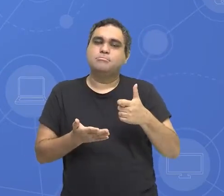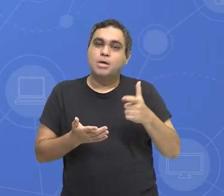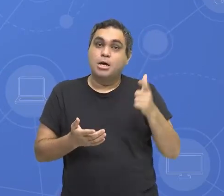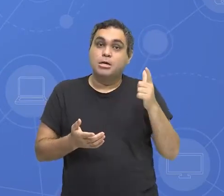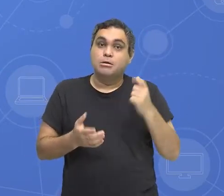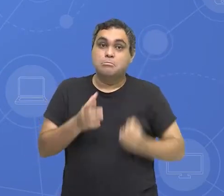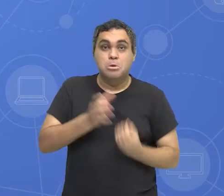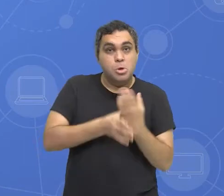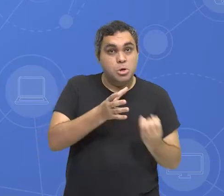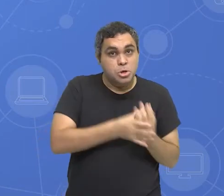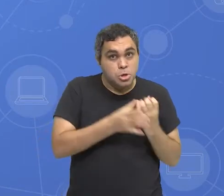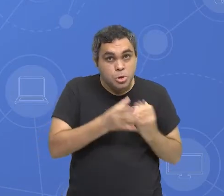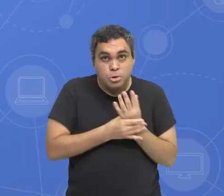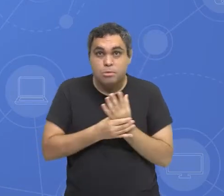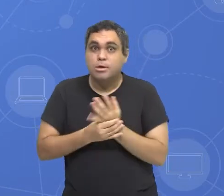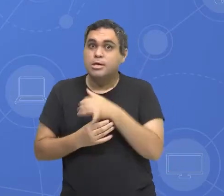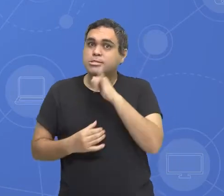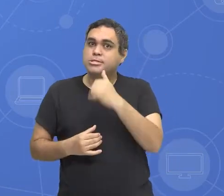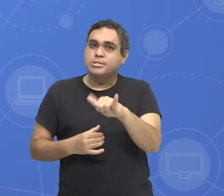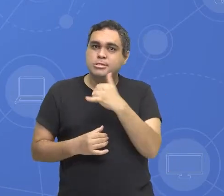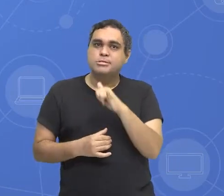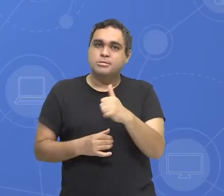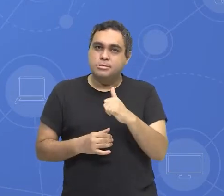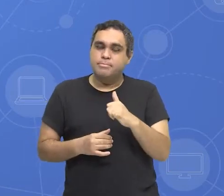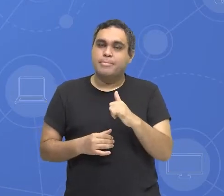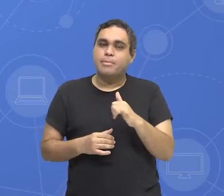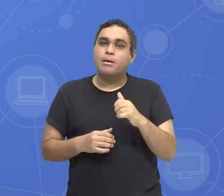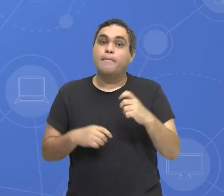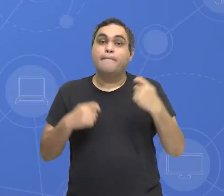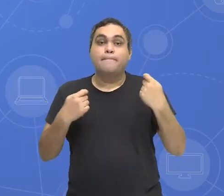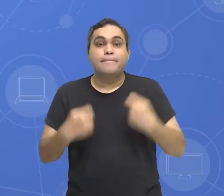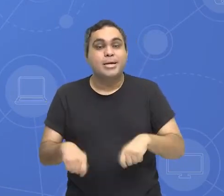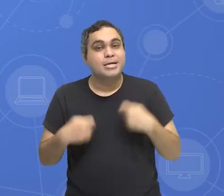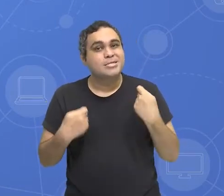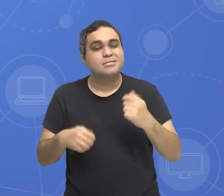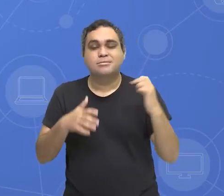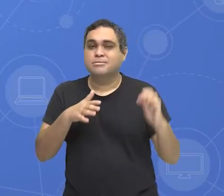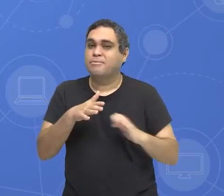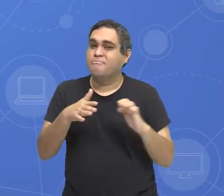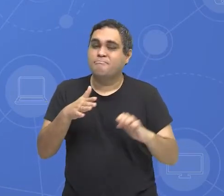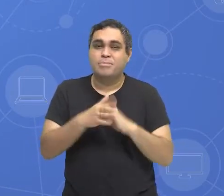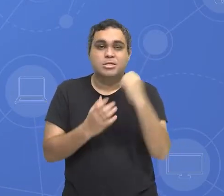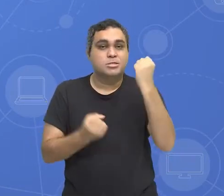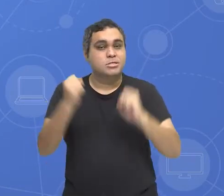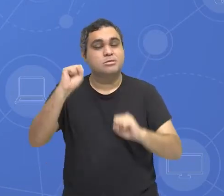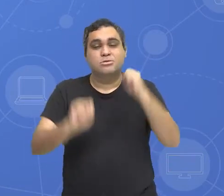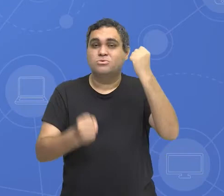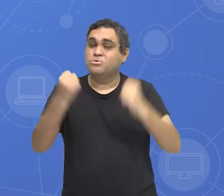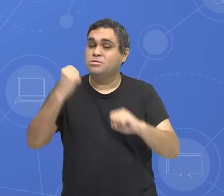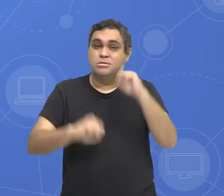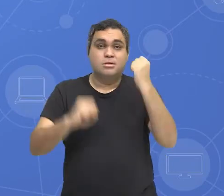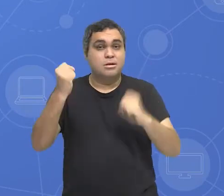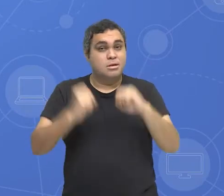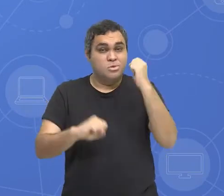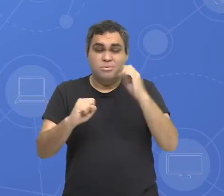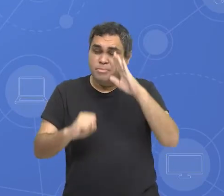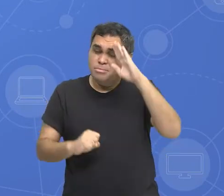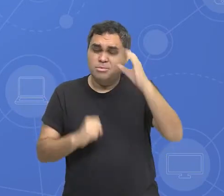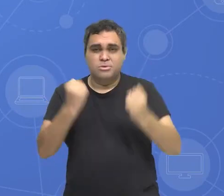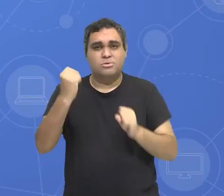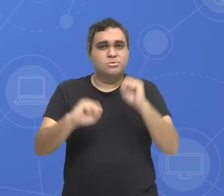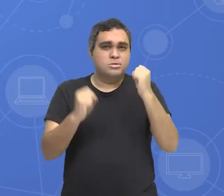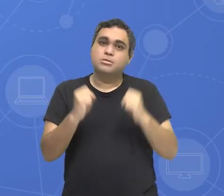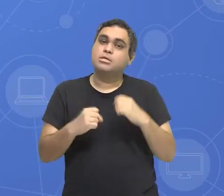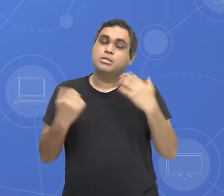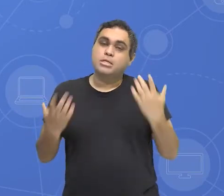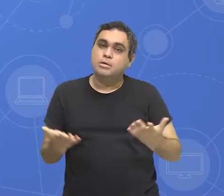energia? Tem, porque as indústrias precisam. As indústrias são as mais consumidoras de energia que existem. Então, como o nosso país